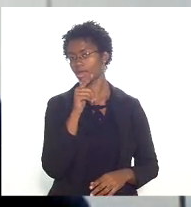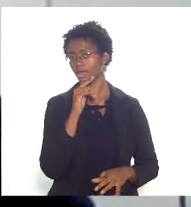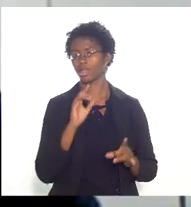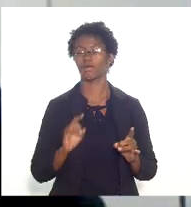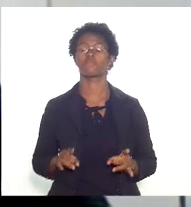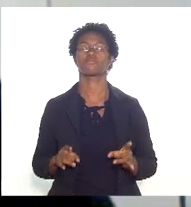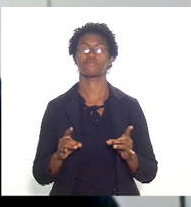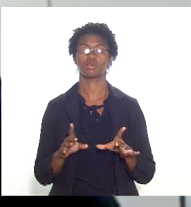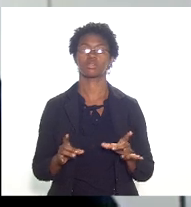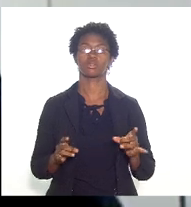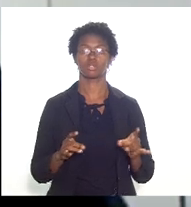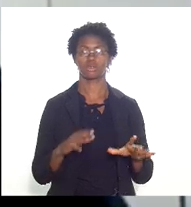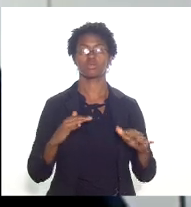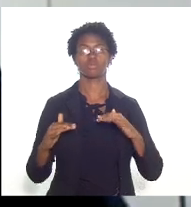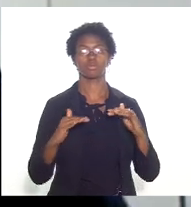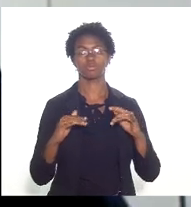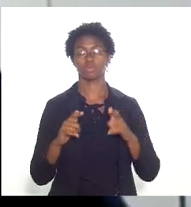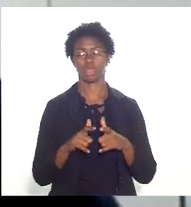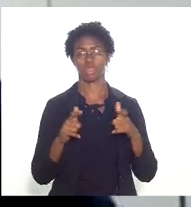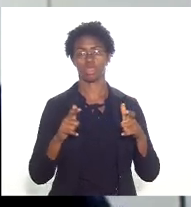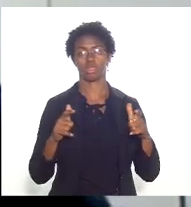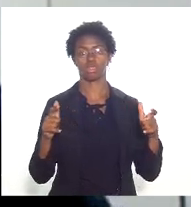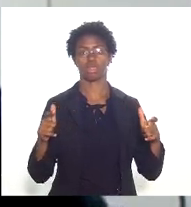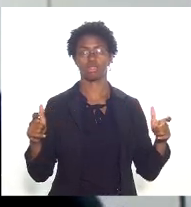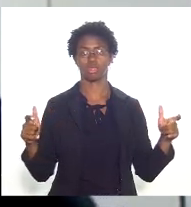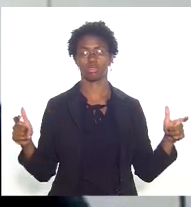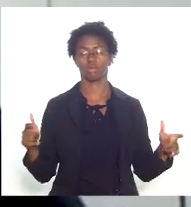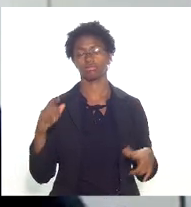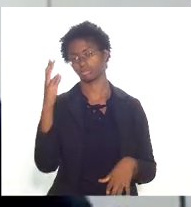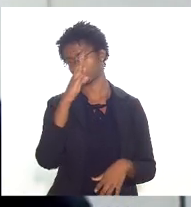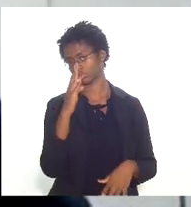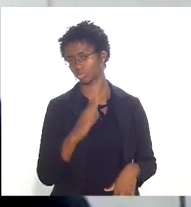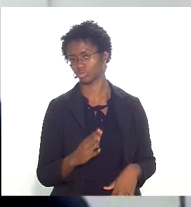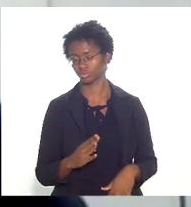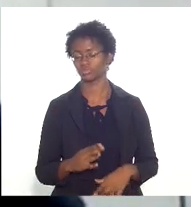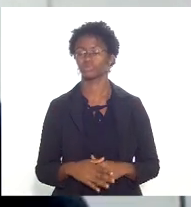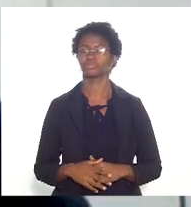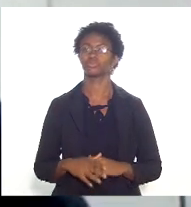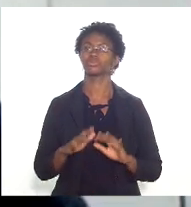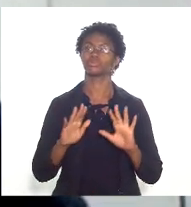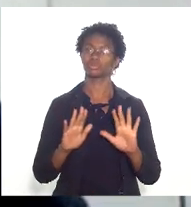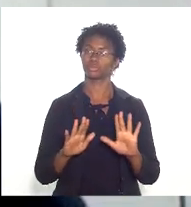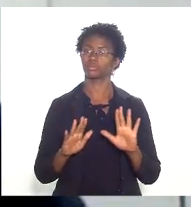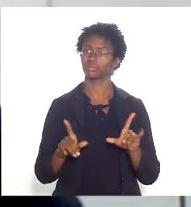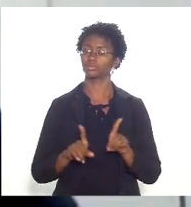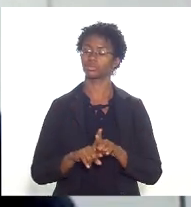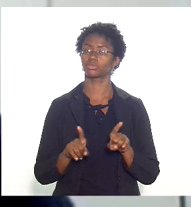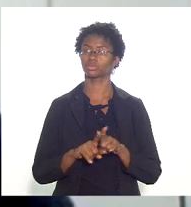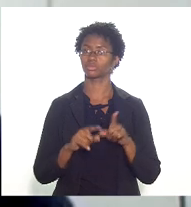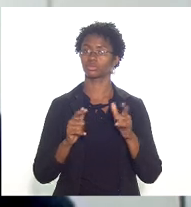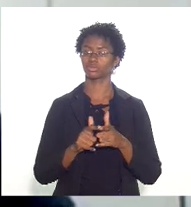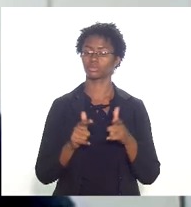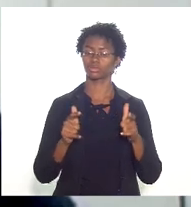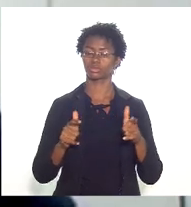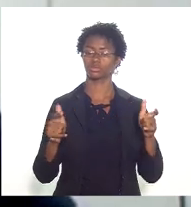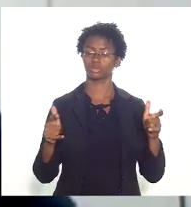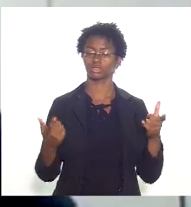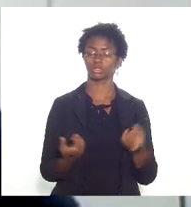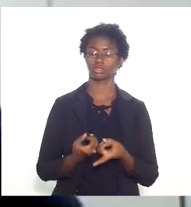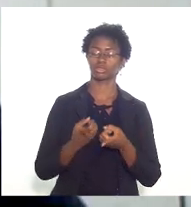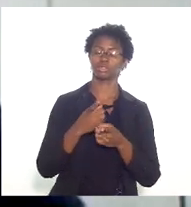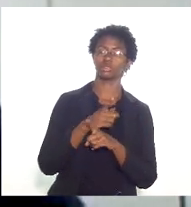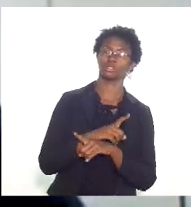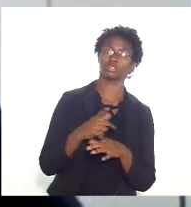movimento que a gente tem visto crescendo no Brasil é mais que de alguma forma cresce na contramão